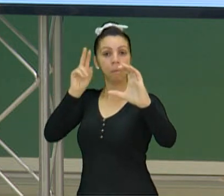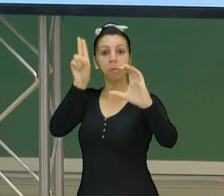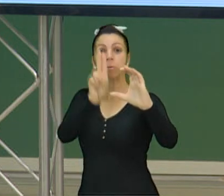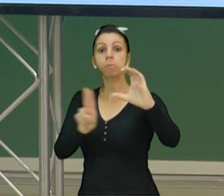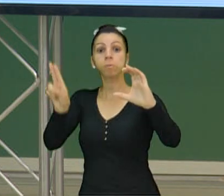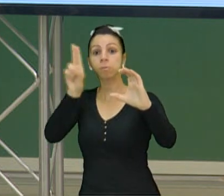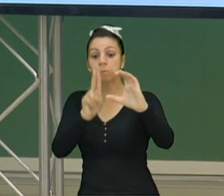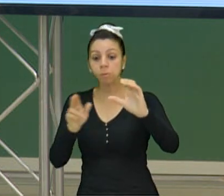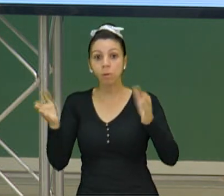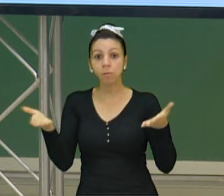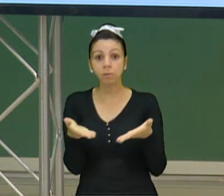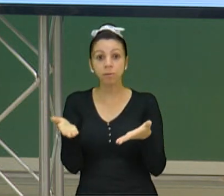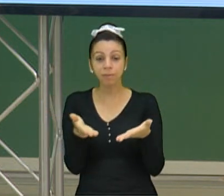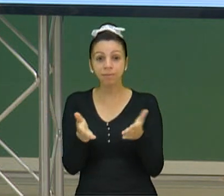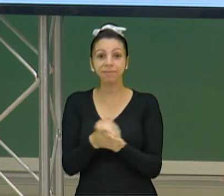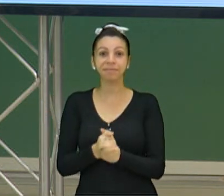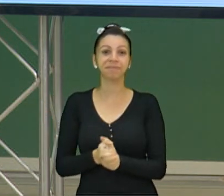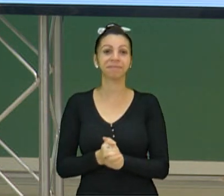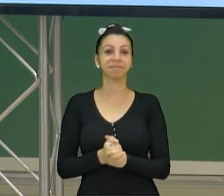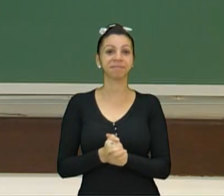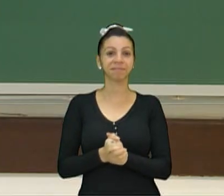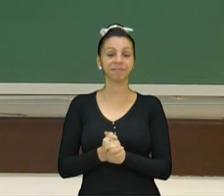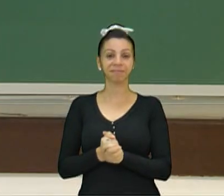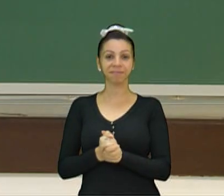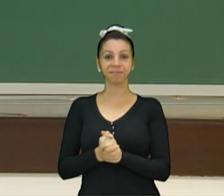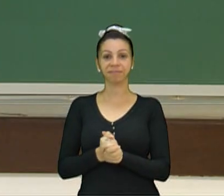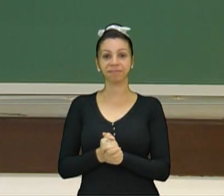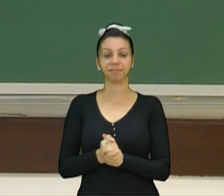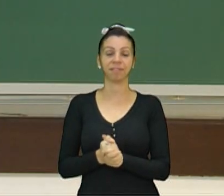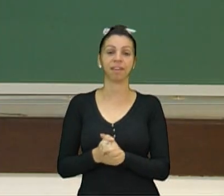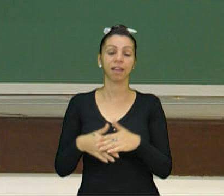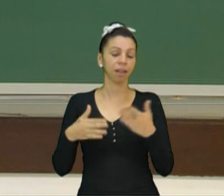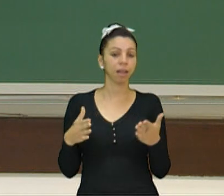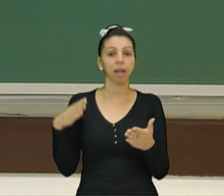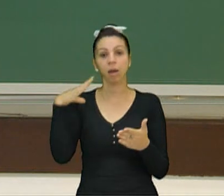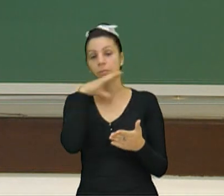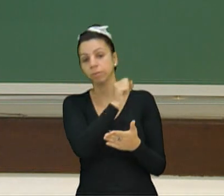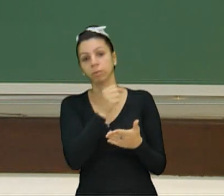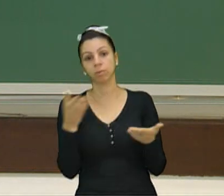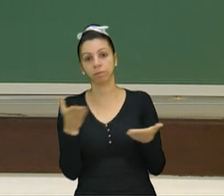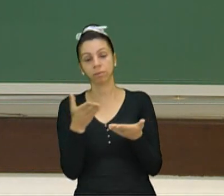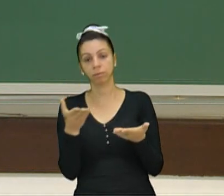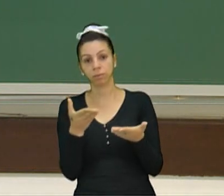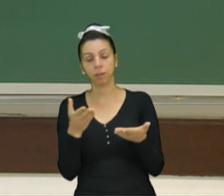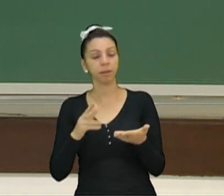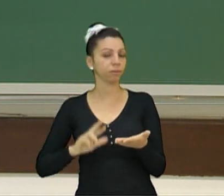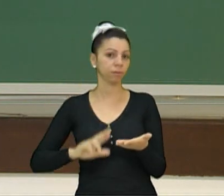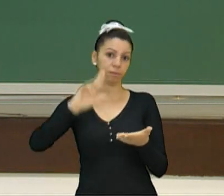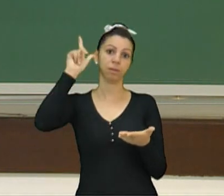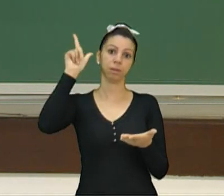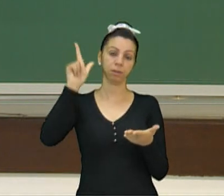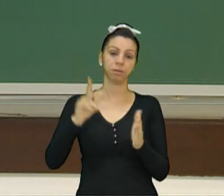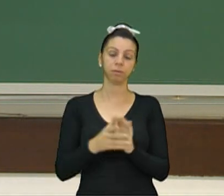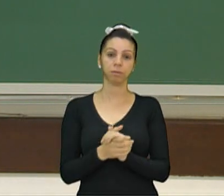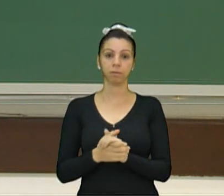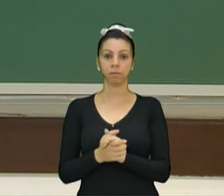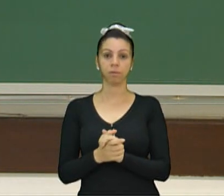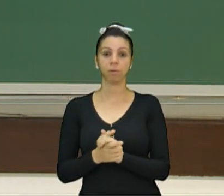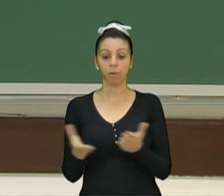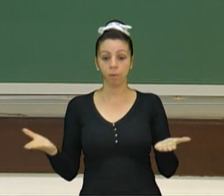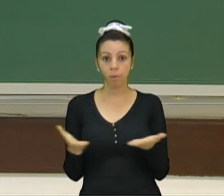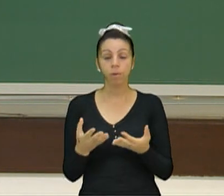utilizada naquele momento. Sem sombra de dúvida, não na mesma qualidade, não na mesma rapidez que hoje em dia, né? Hoje em dia, com a informação,